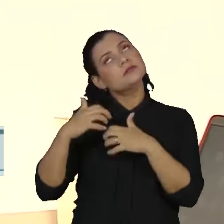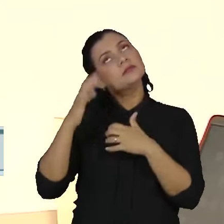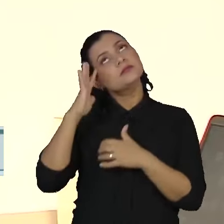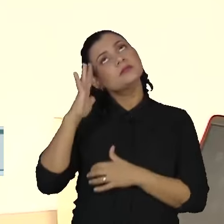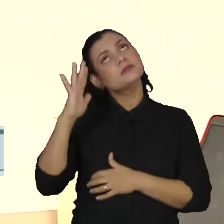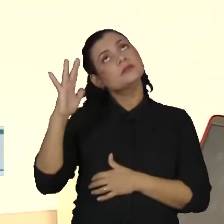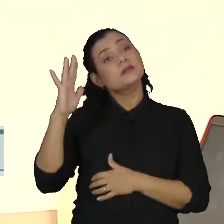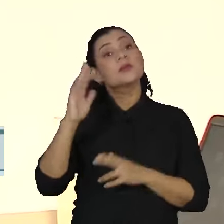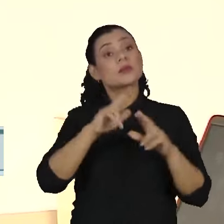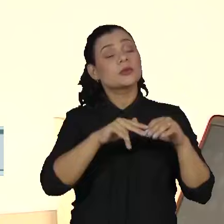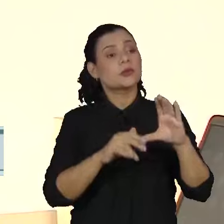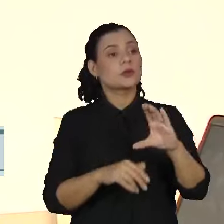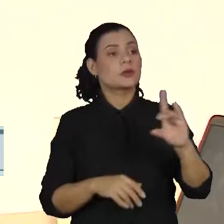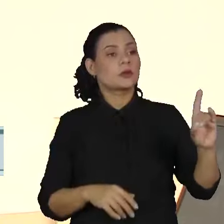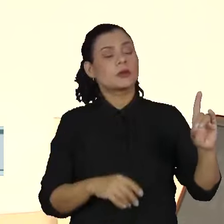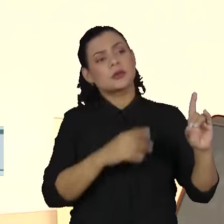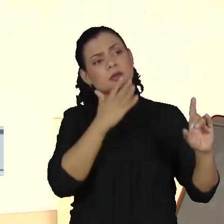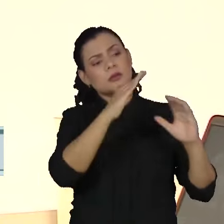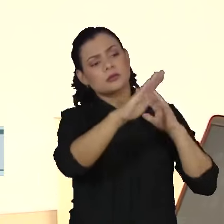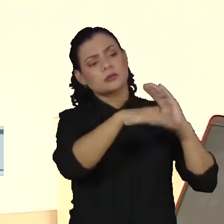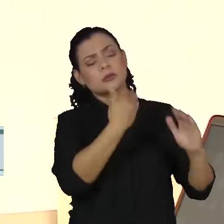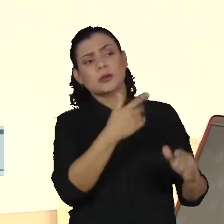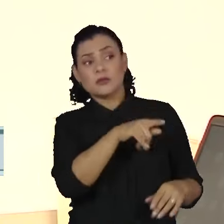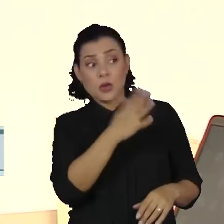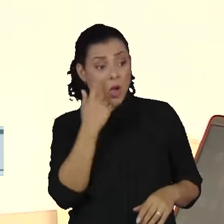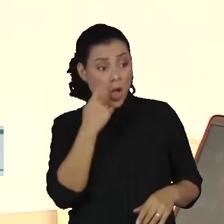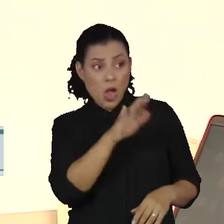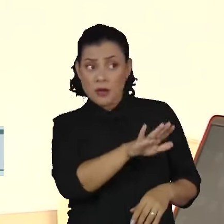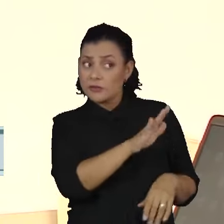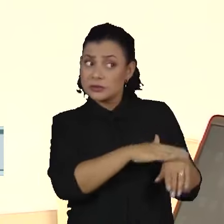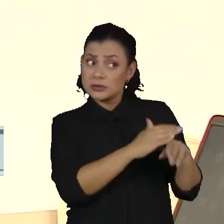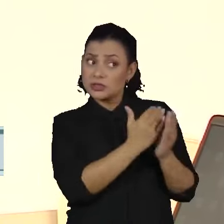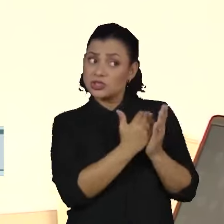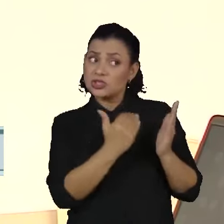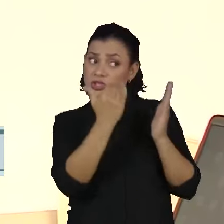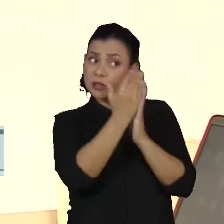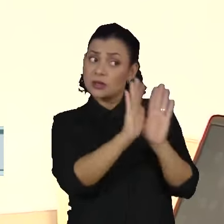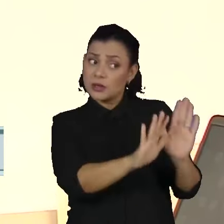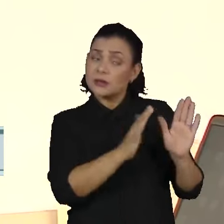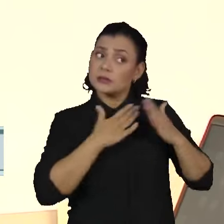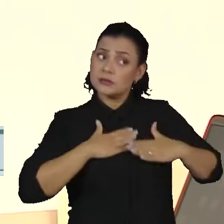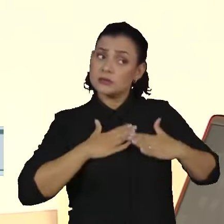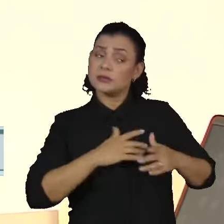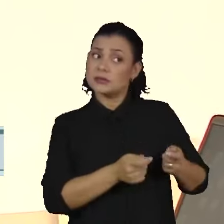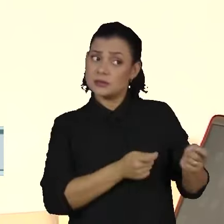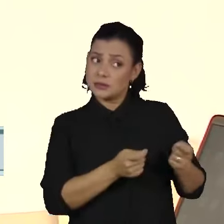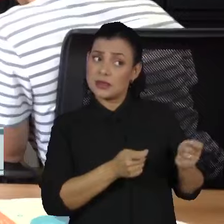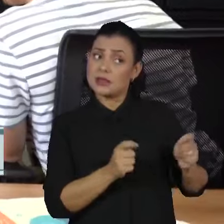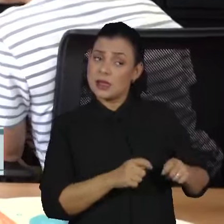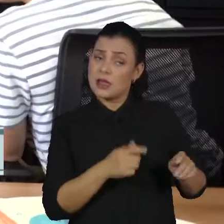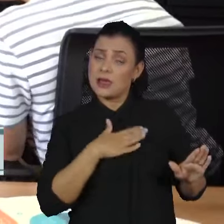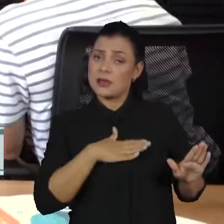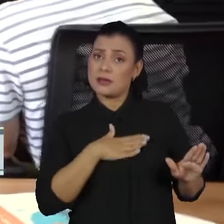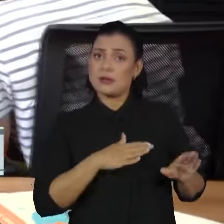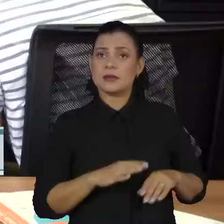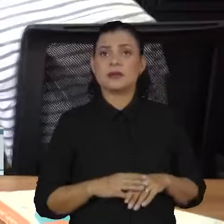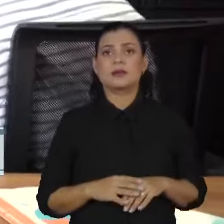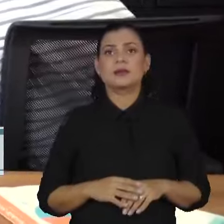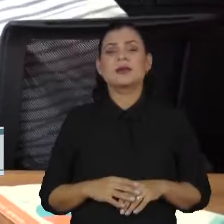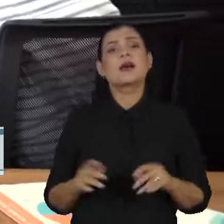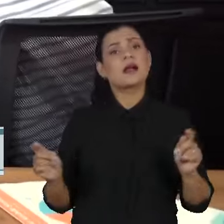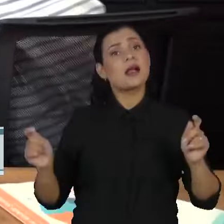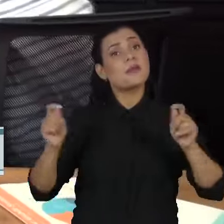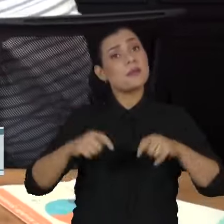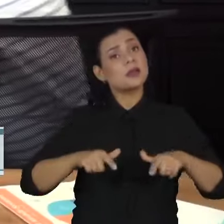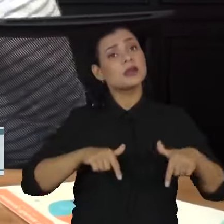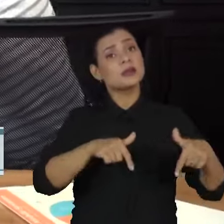o coordenador, ele entra em contato e fala assim, cara, olha, você está extrapolando aqui um pouquinho, dá uma relaxada. Ser capaz de